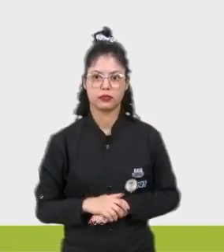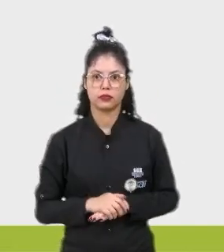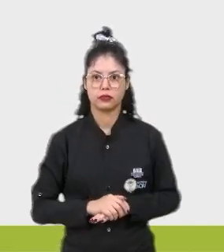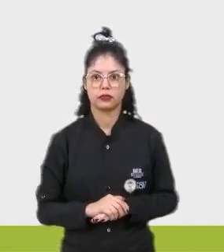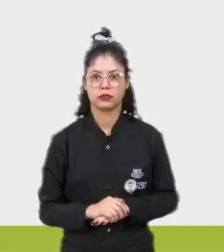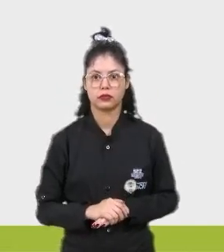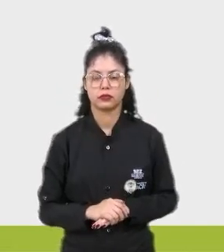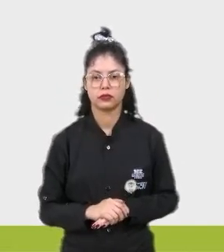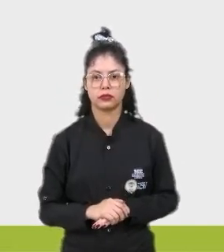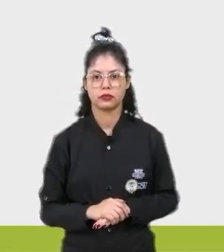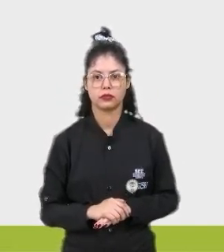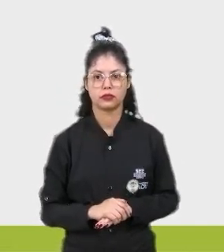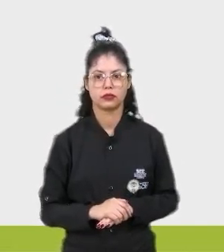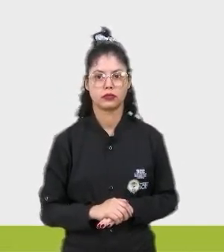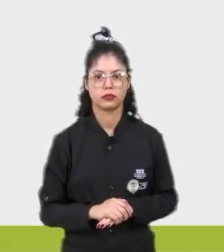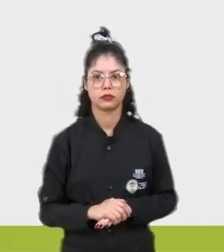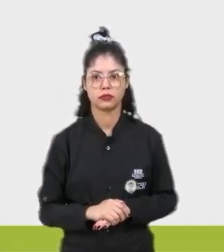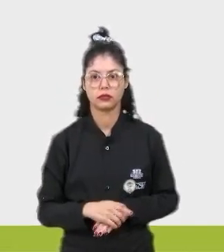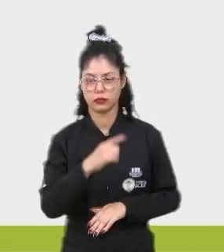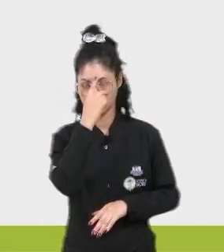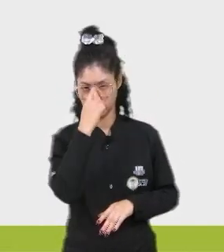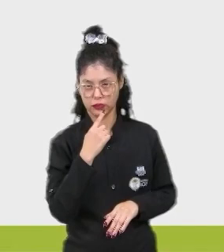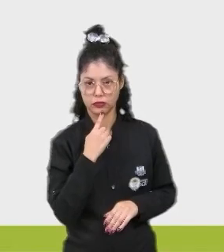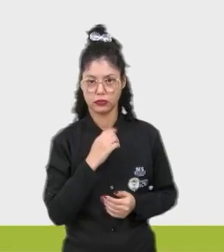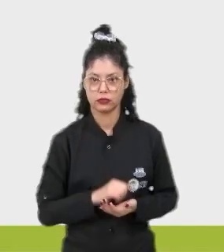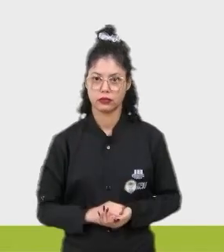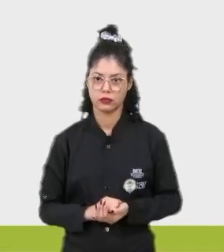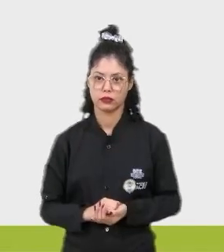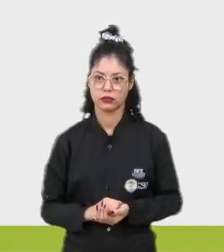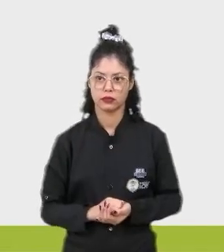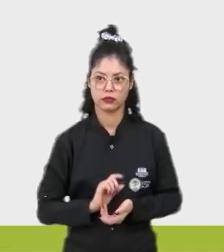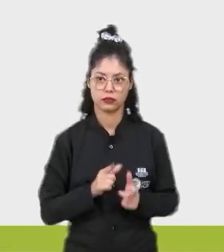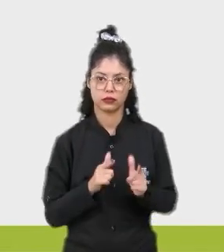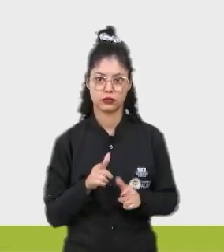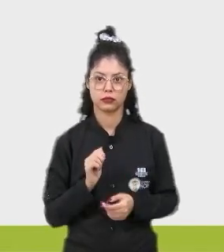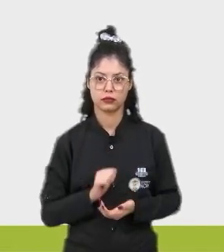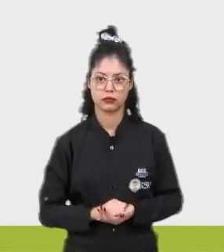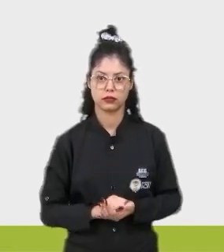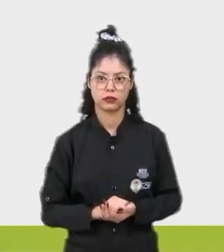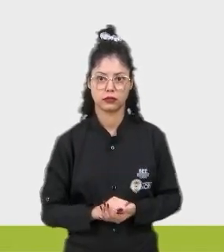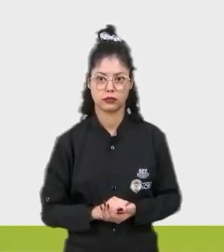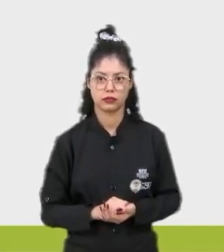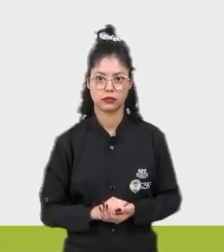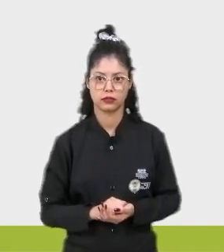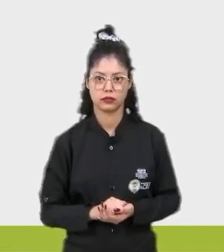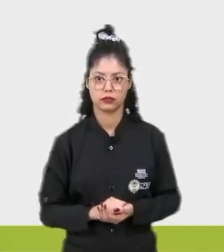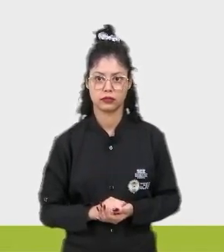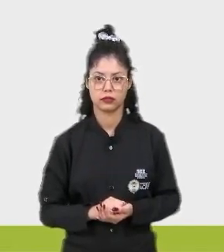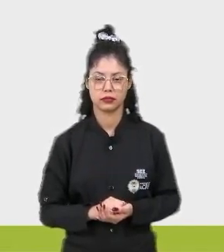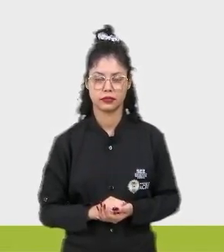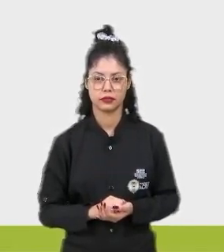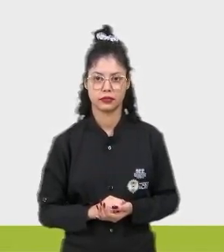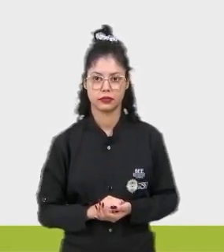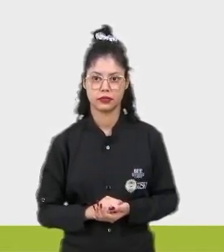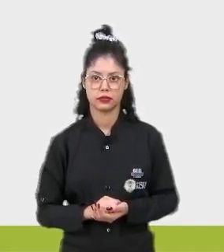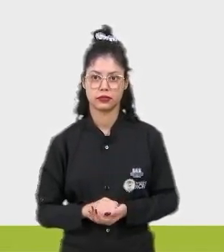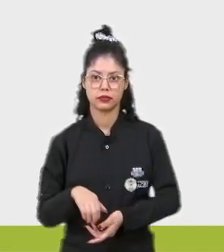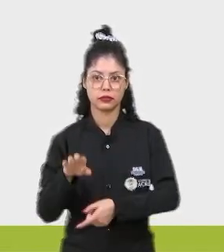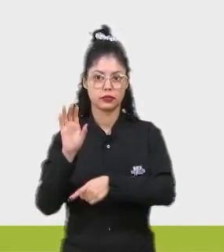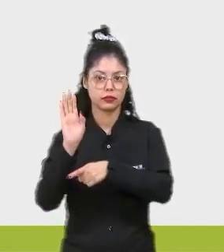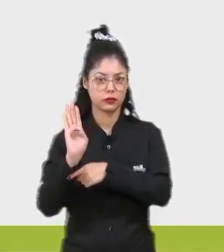caso aqui, estou falando, você vai ter uma refração da imagem, nosso gabarito só pode ser quem? A fata morgana é uma